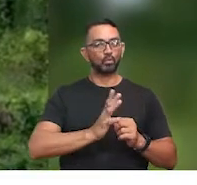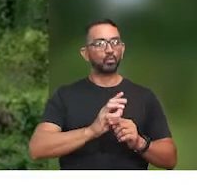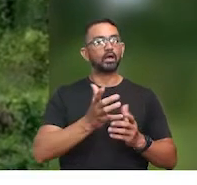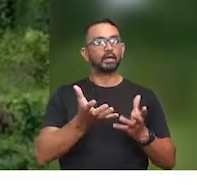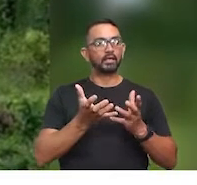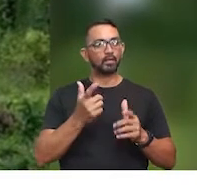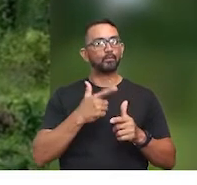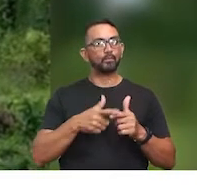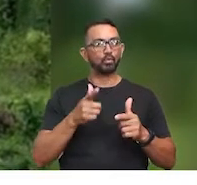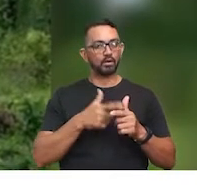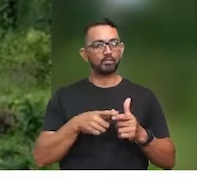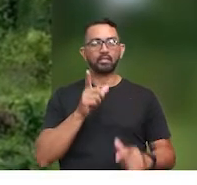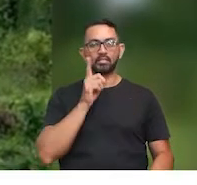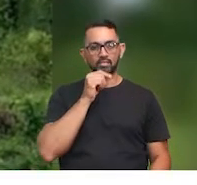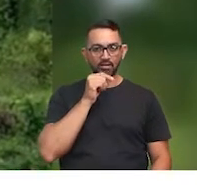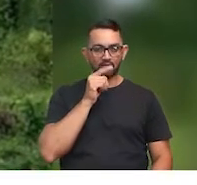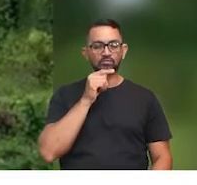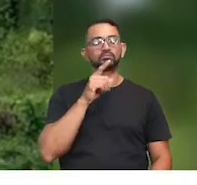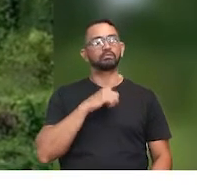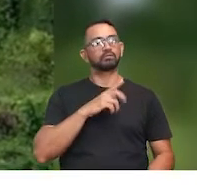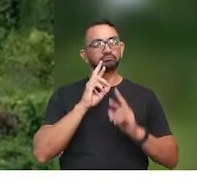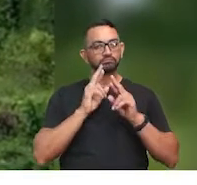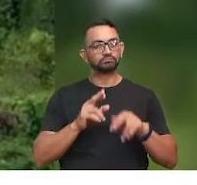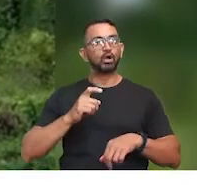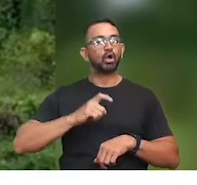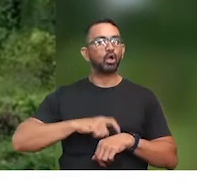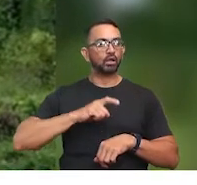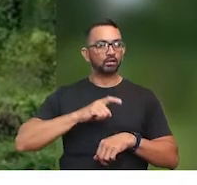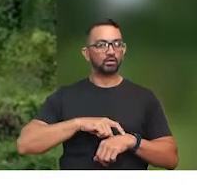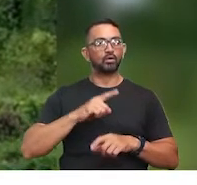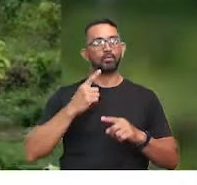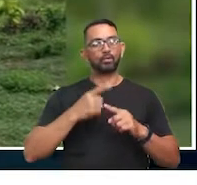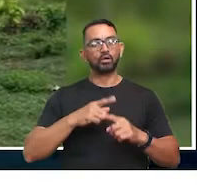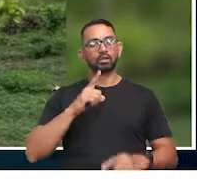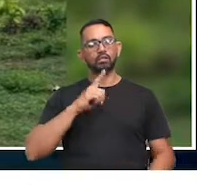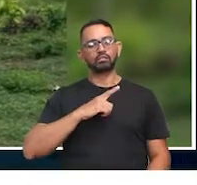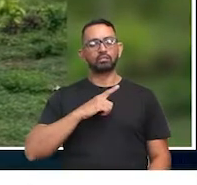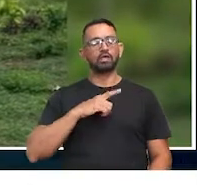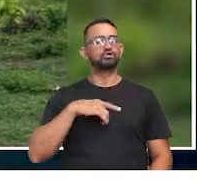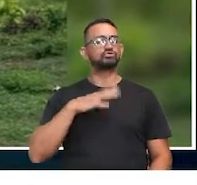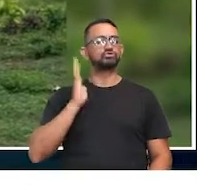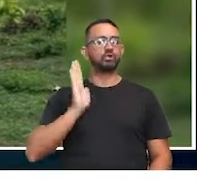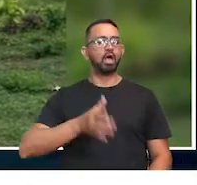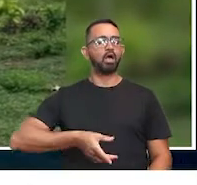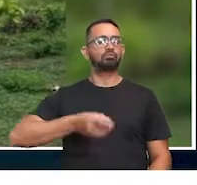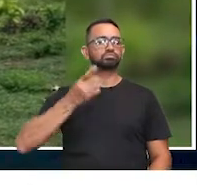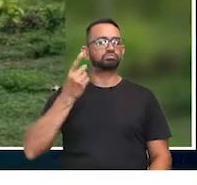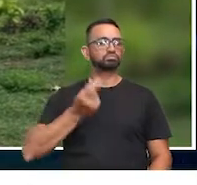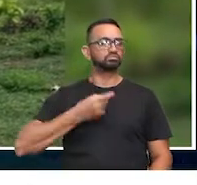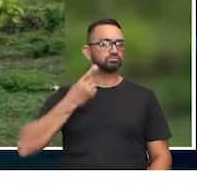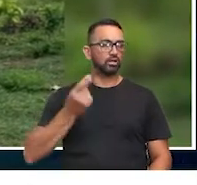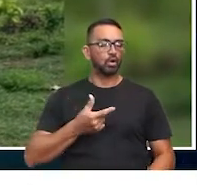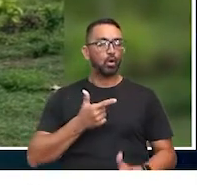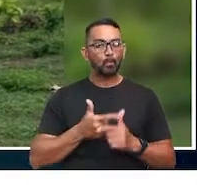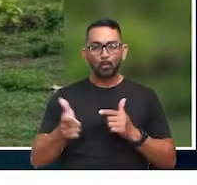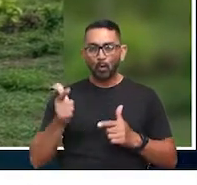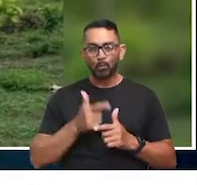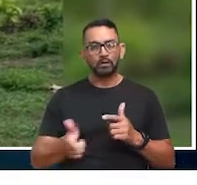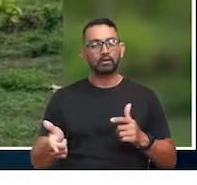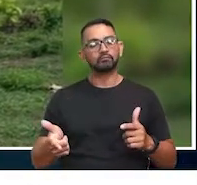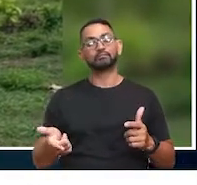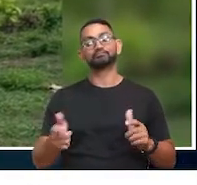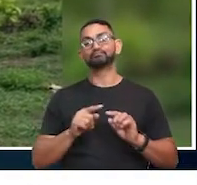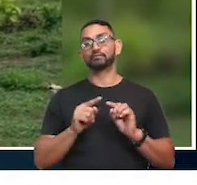melhor a mesma bomba eles querem que o problema da água seja solucionado porque eles alegam que estão os dias com esse